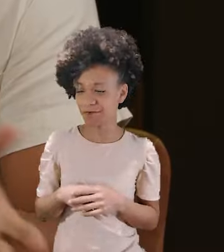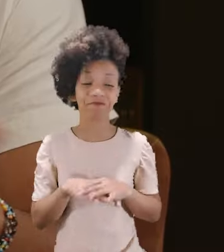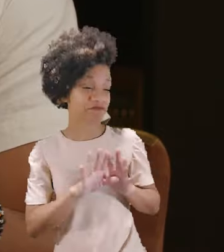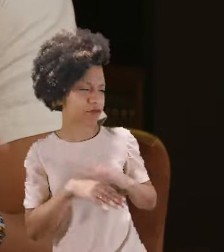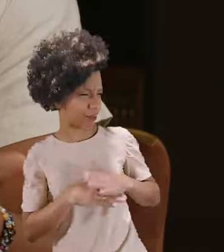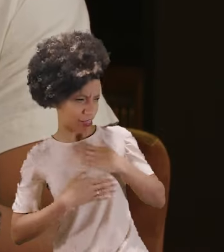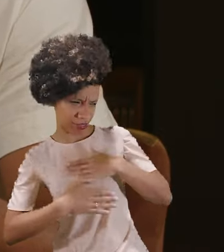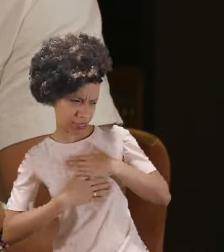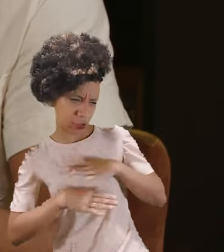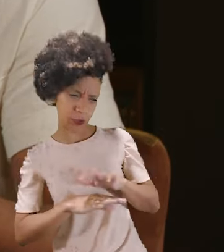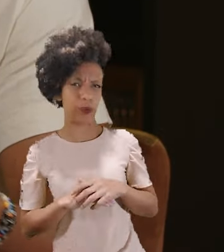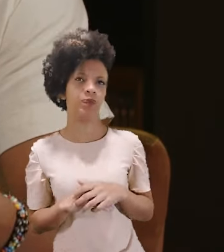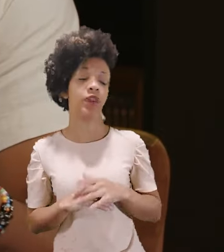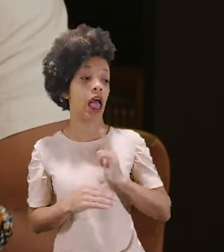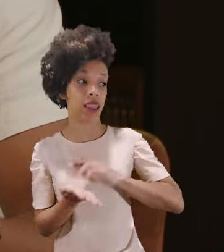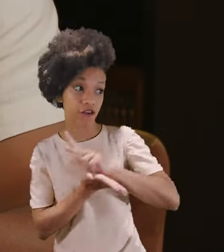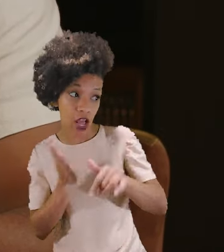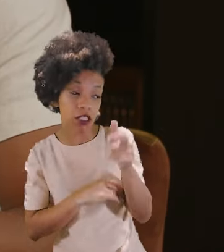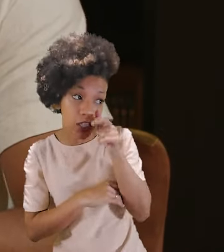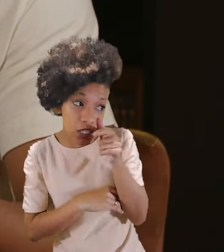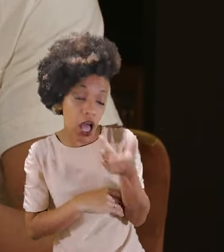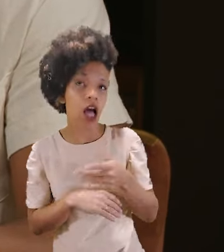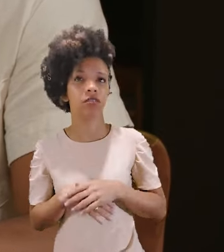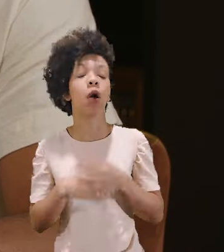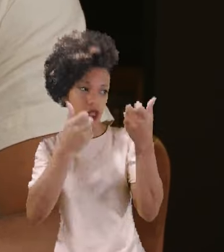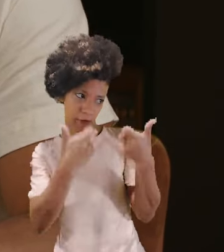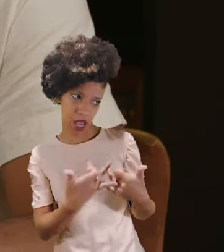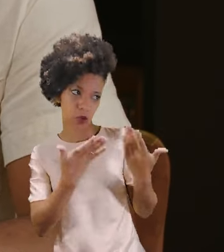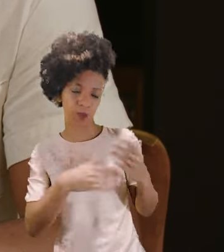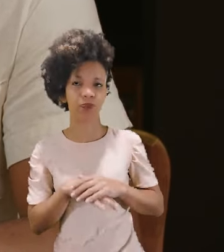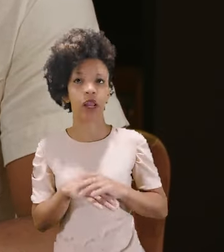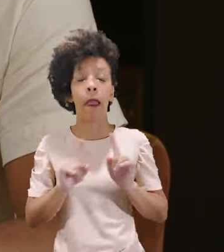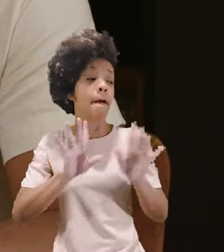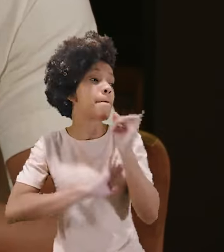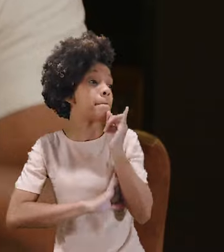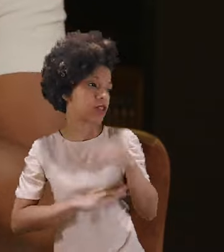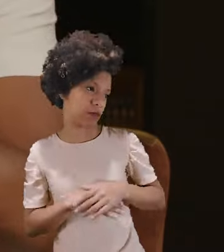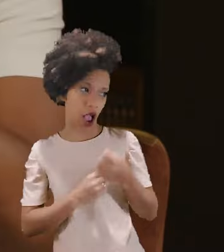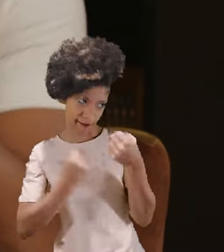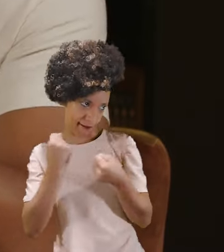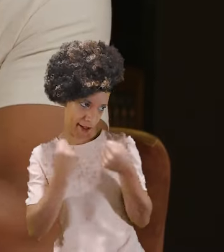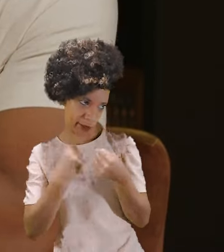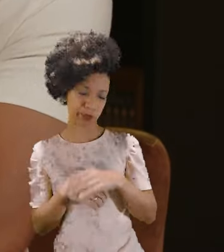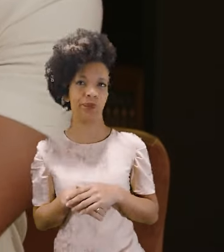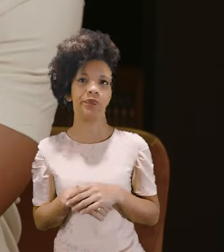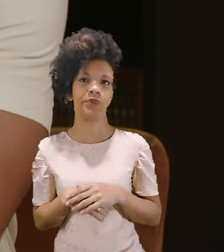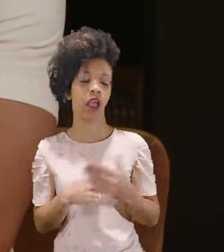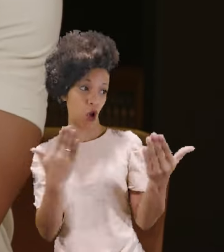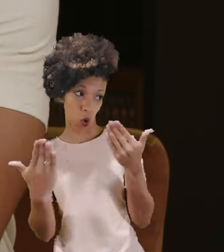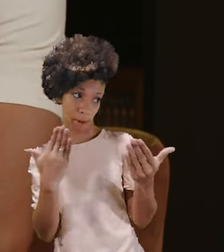é bem tranquilo assim o momento tem muita gente interessada o clipe sempre assim mas por exemplo negócio de carro